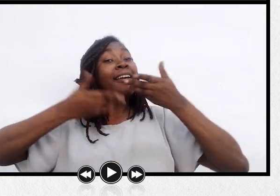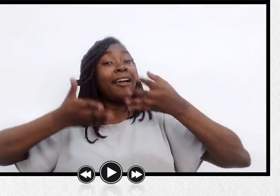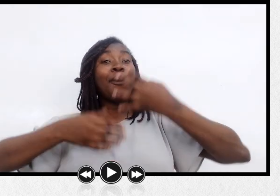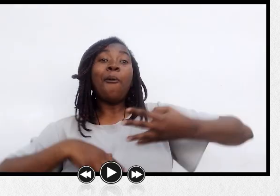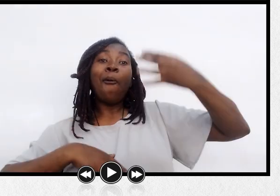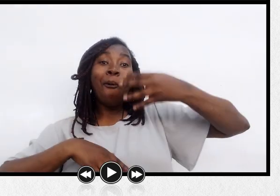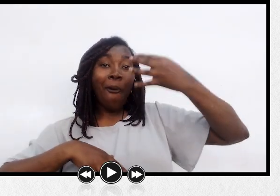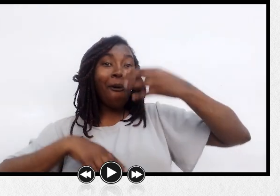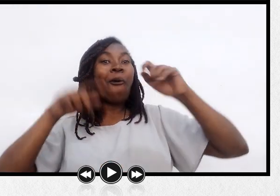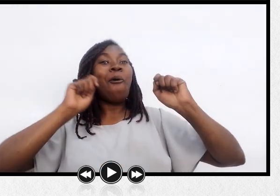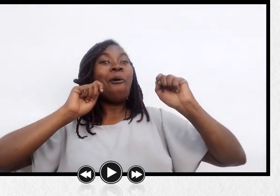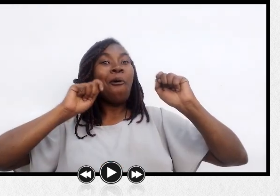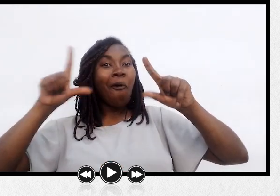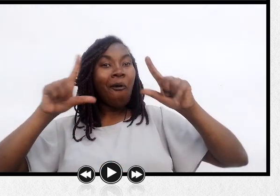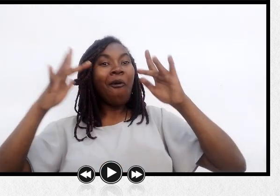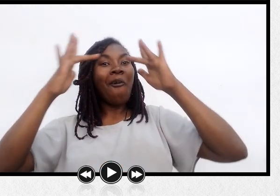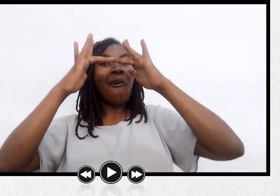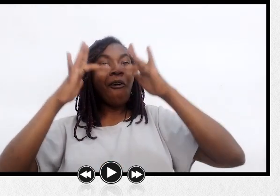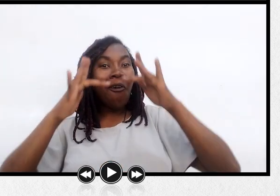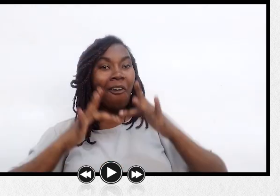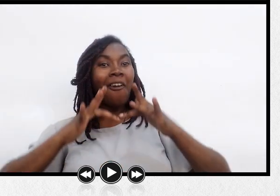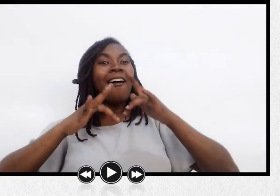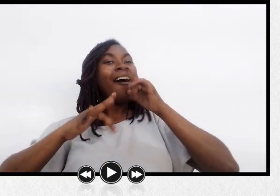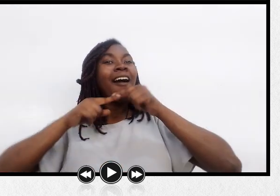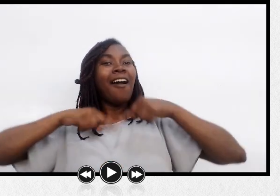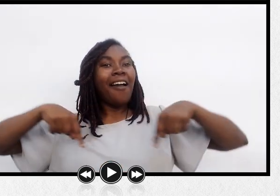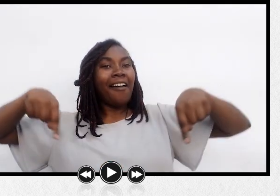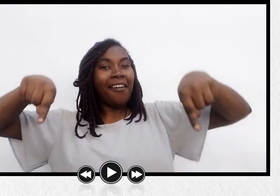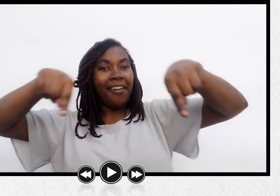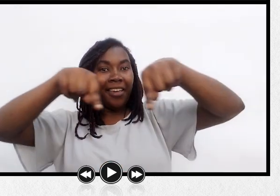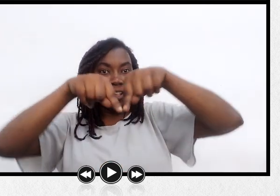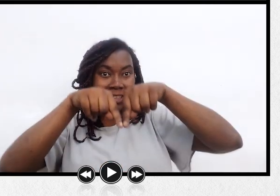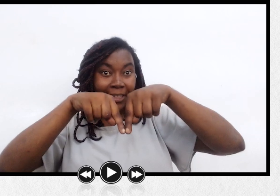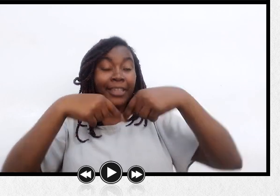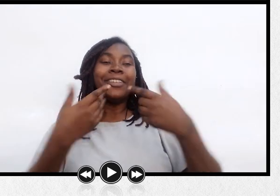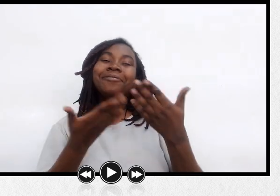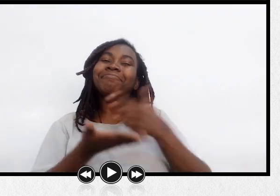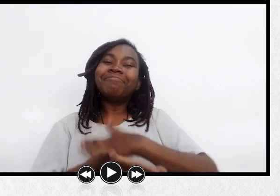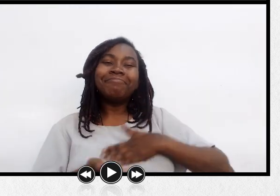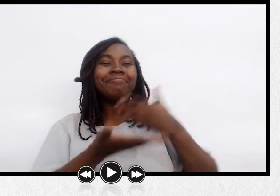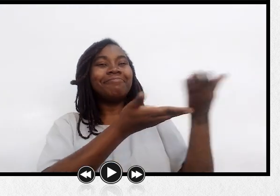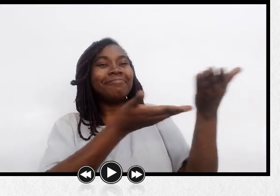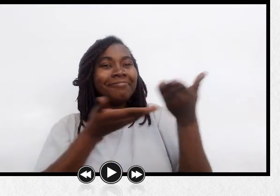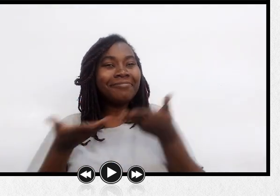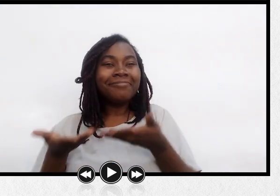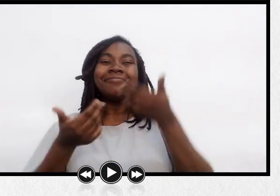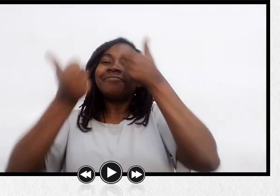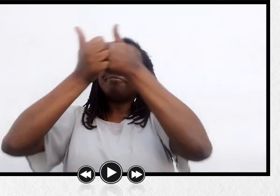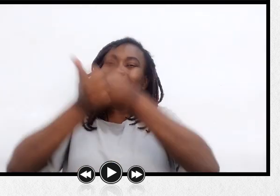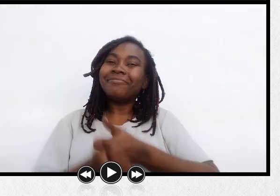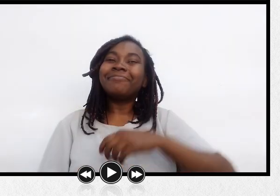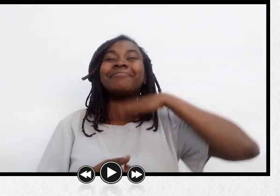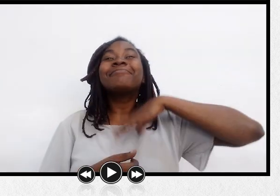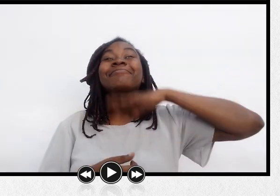quarto webinar que trata de comitês de bacias hidrográficas. Sejam todos muito bem-vindos, acompanhem esse nosso bate-papo que